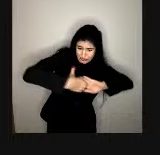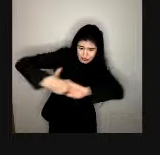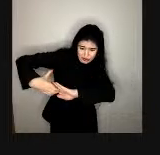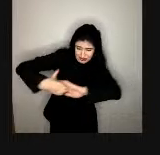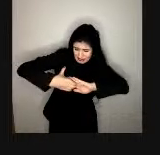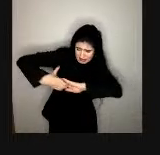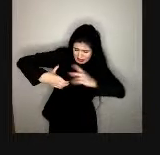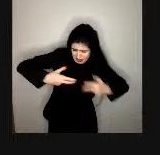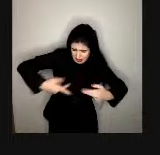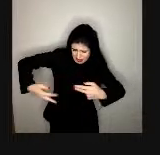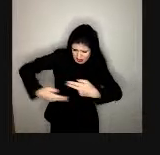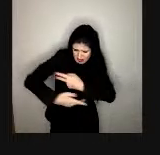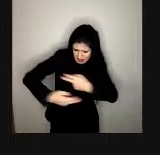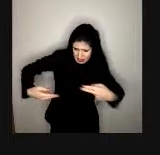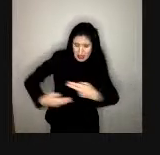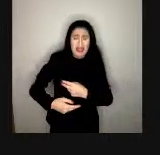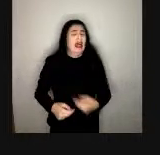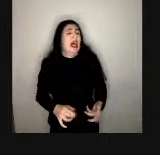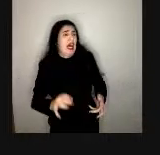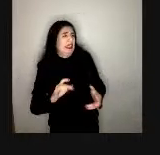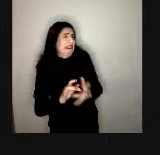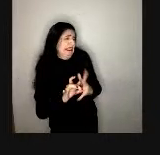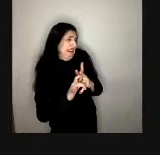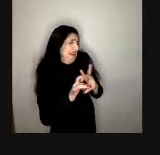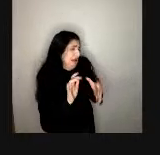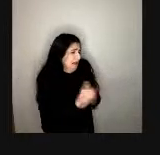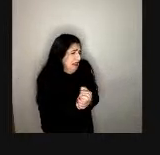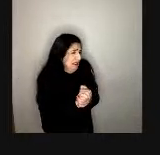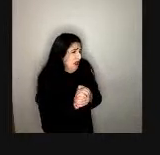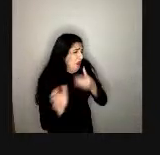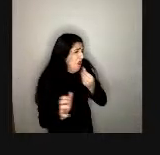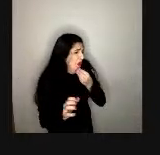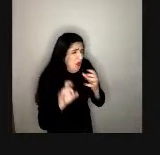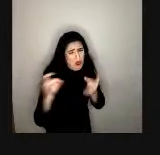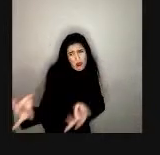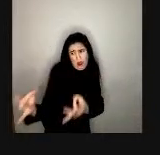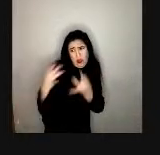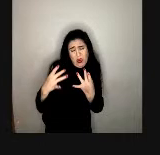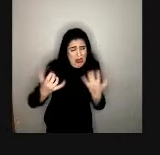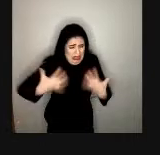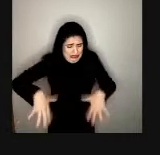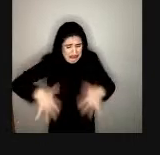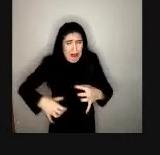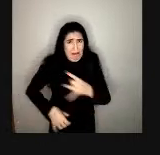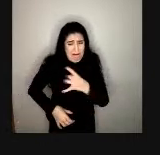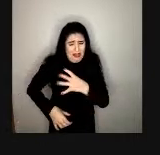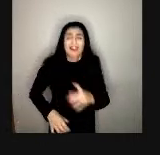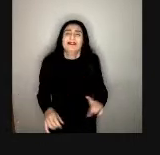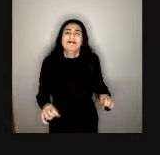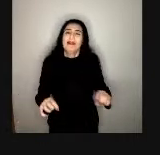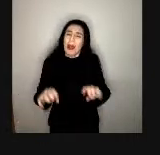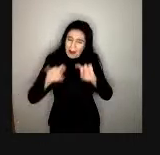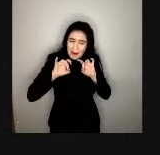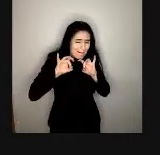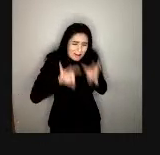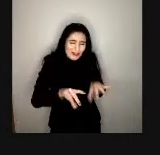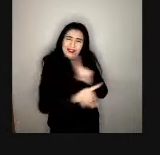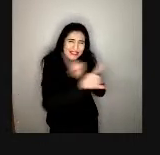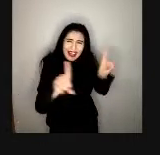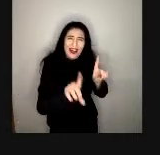Ele ficou, deu um super apoio. Eles adiantaram o nascimento da criança, que é o Arthur, que está aí, já